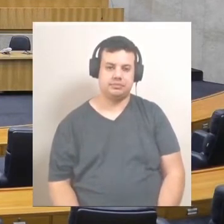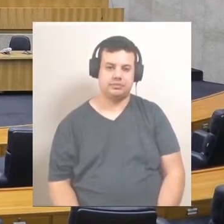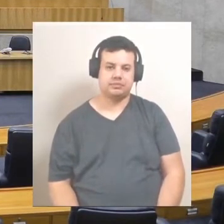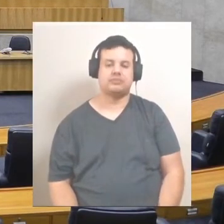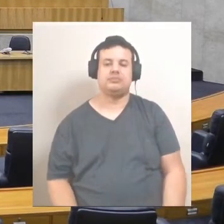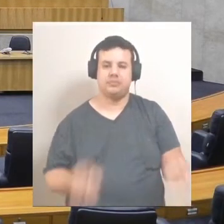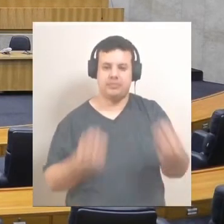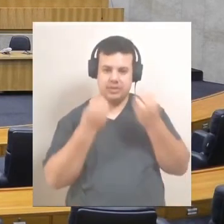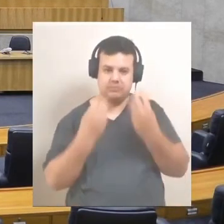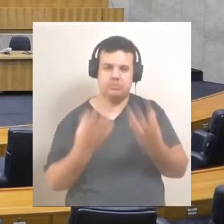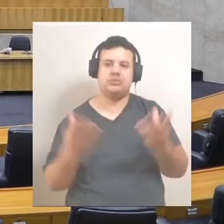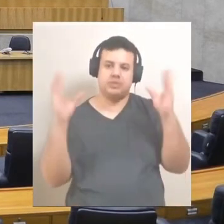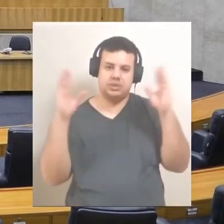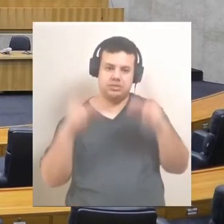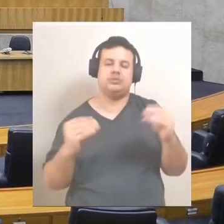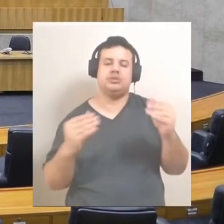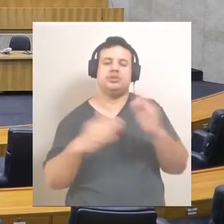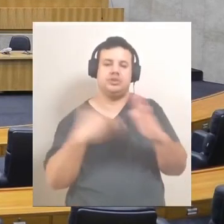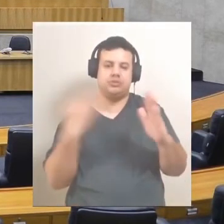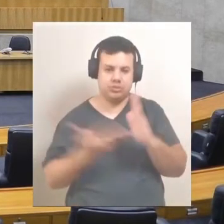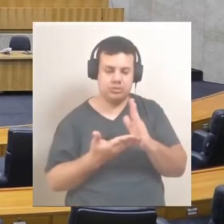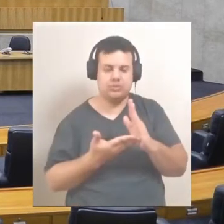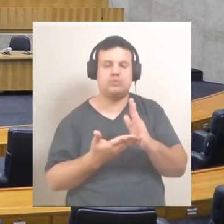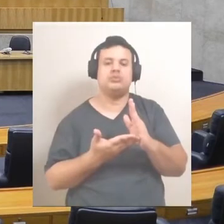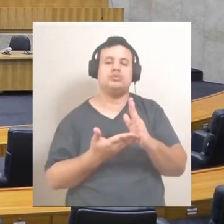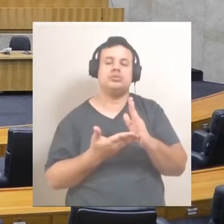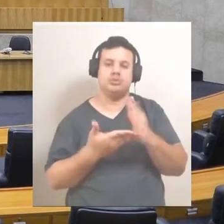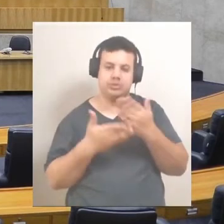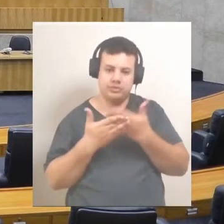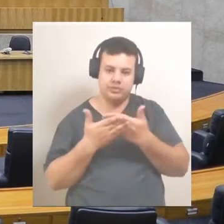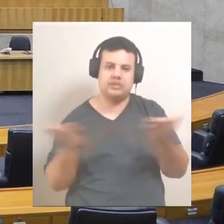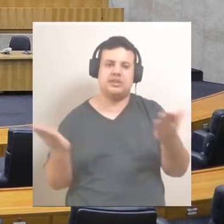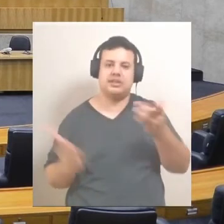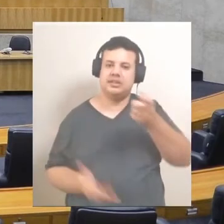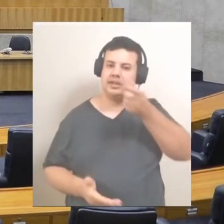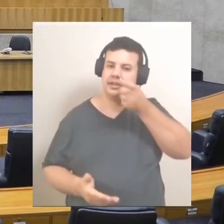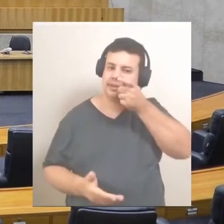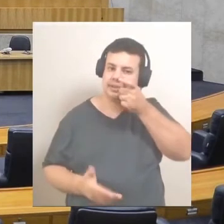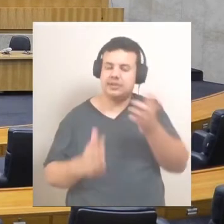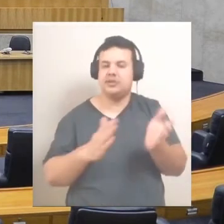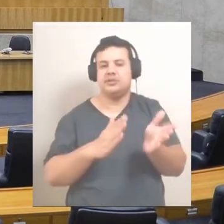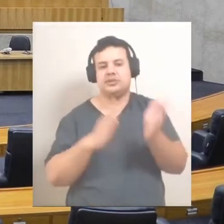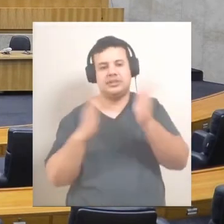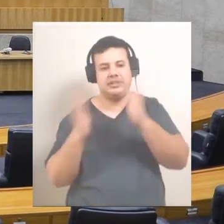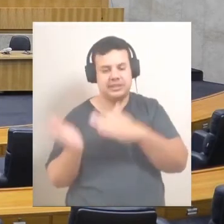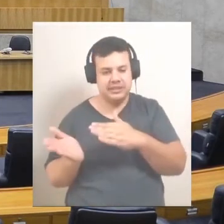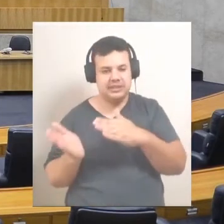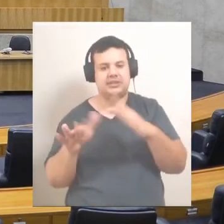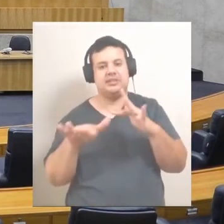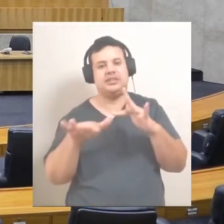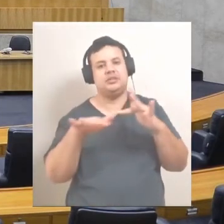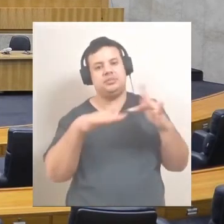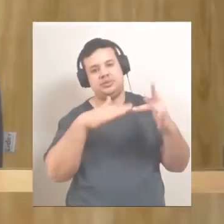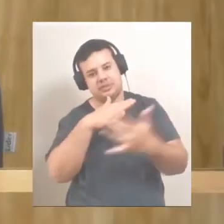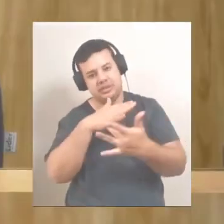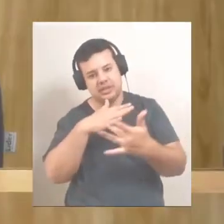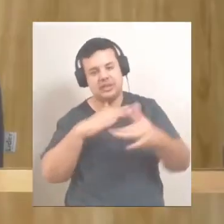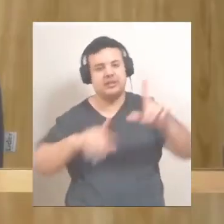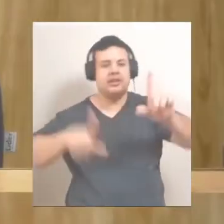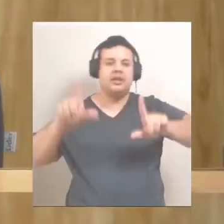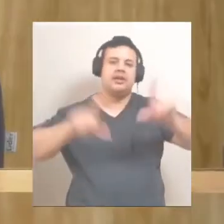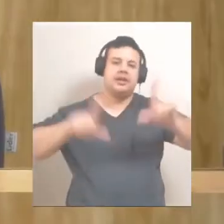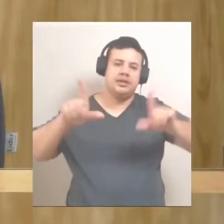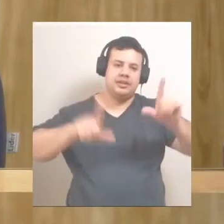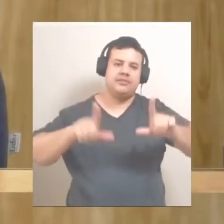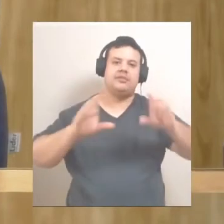Boa noite a todos, a todas que nos assistem pelos canais, pela TV Câmara,